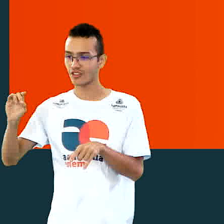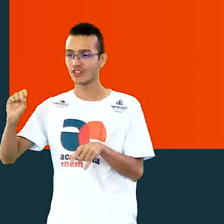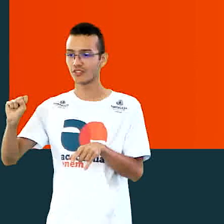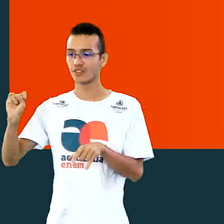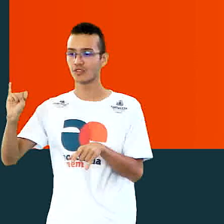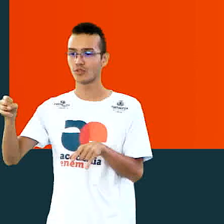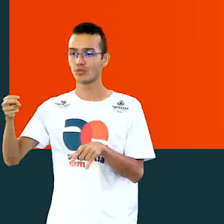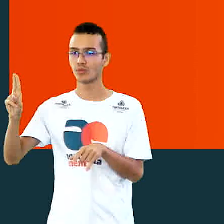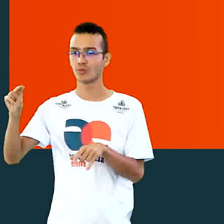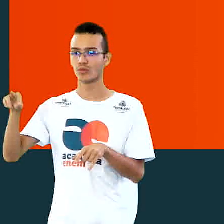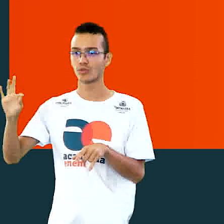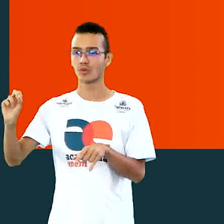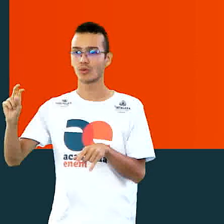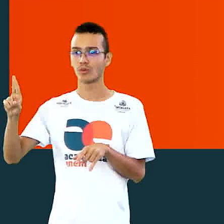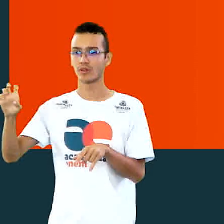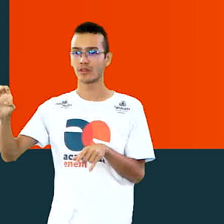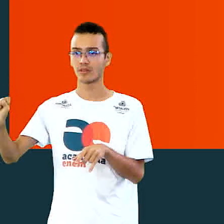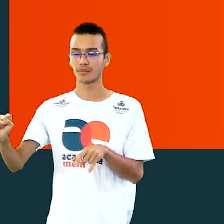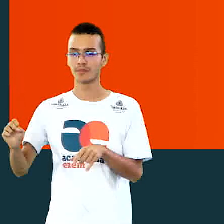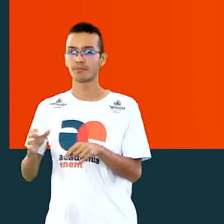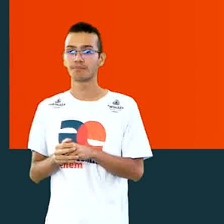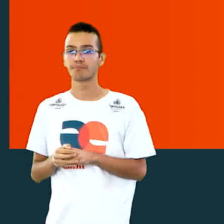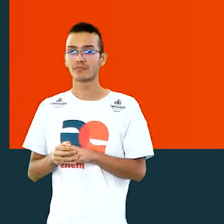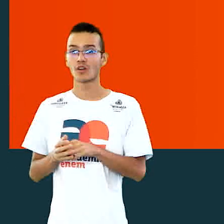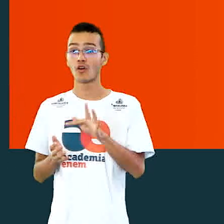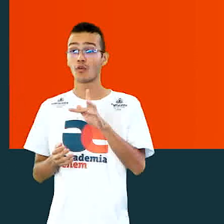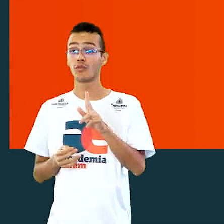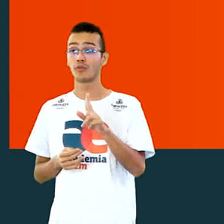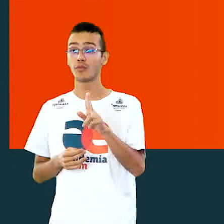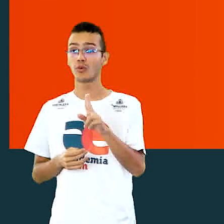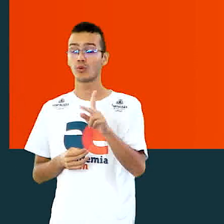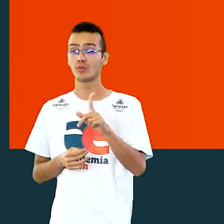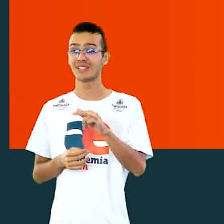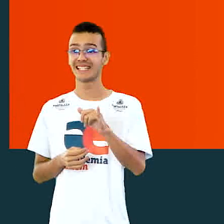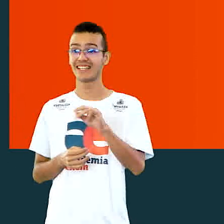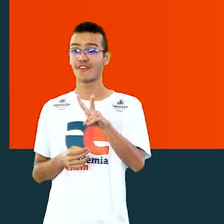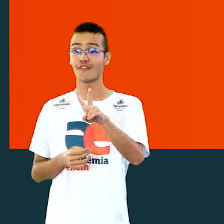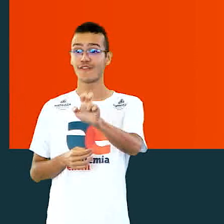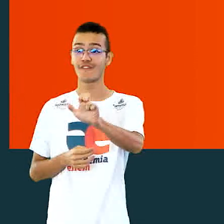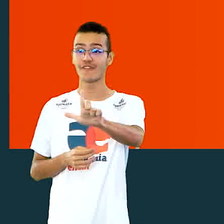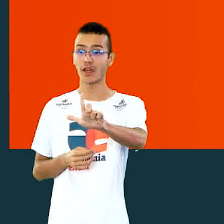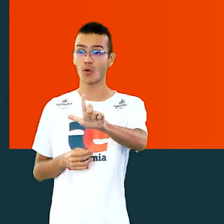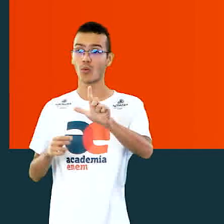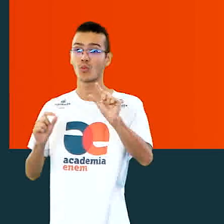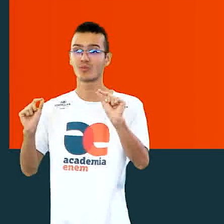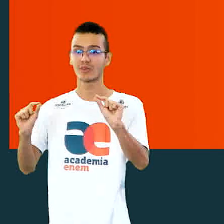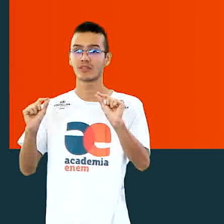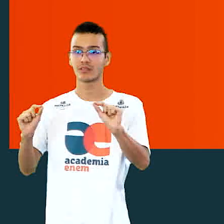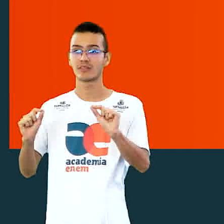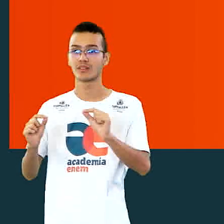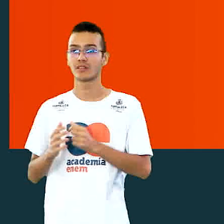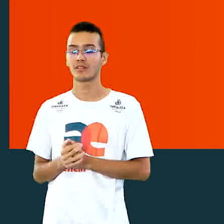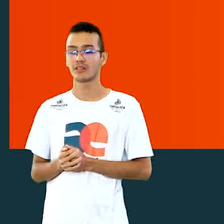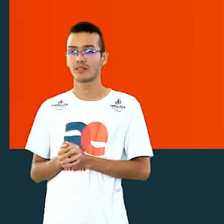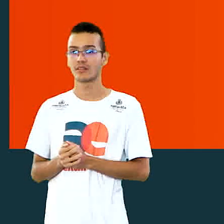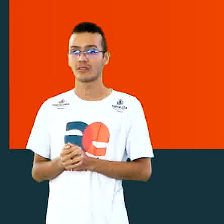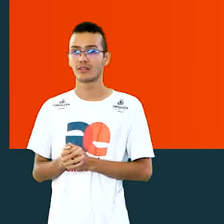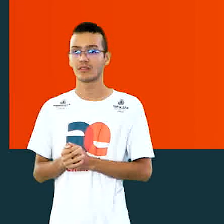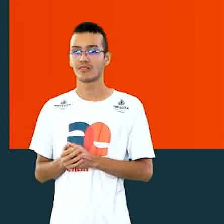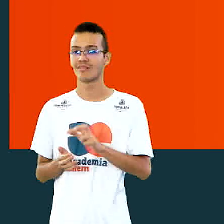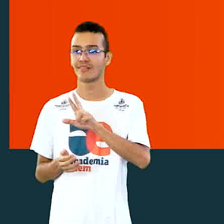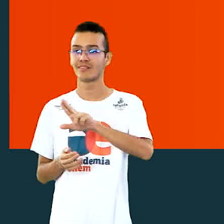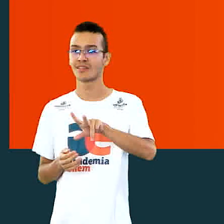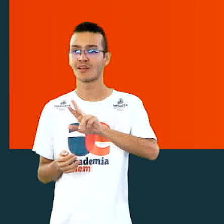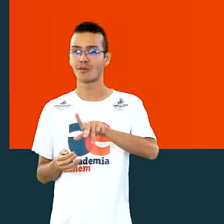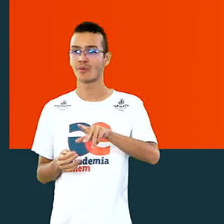Para que serve um fusível? Não é fuzil, pessoal, tá? É fusível, tá, pessoal?